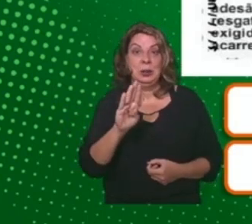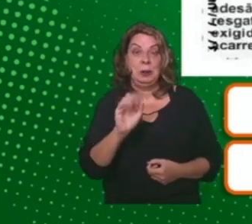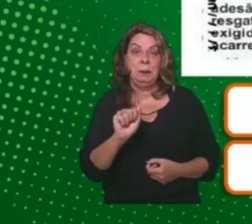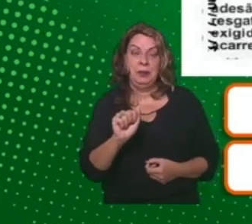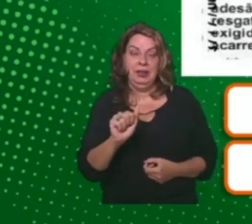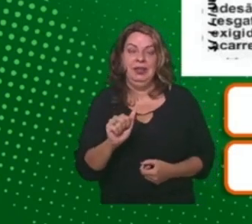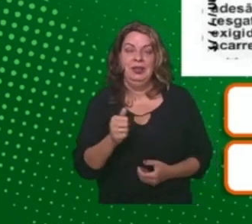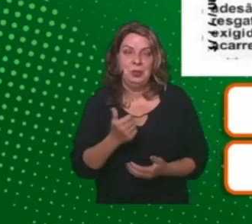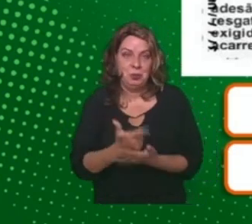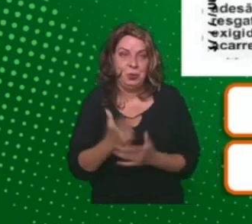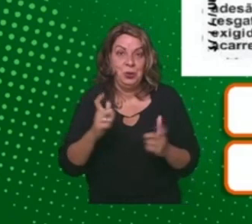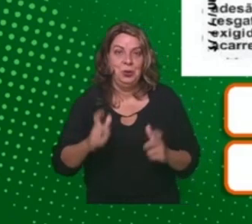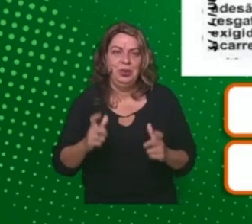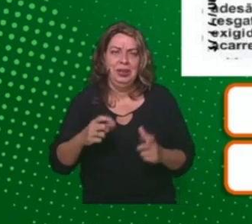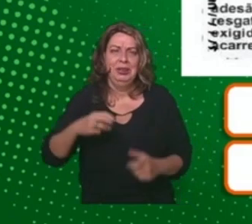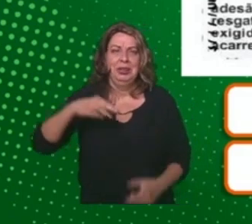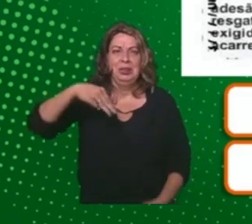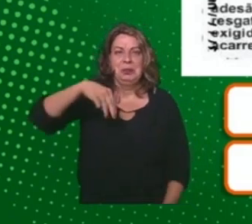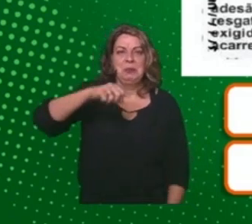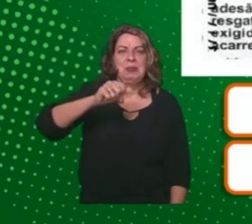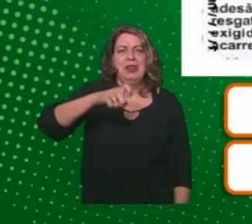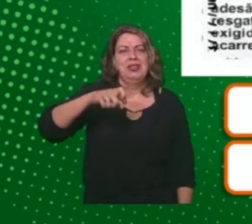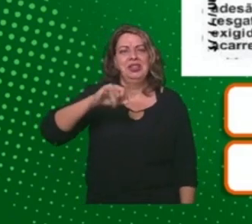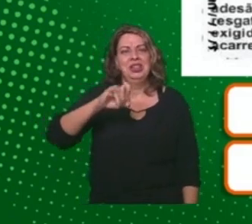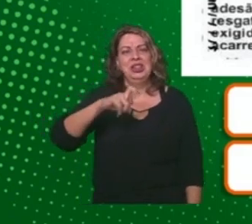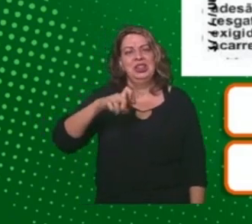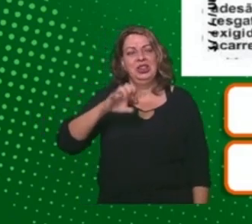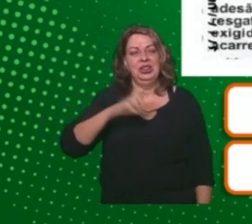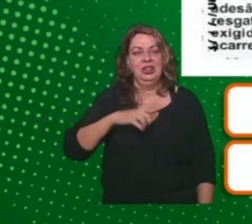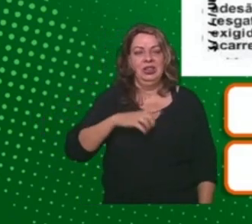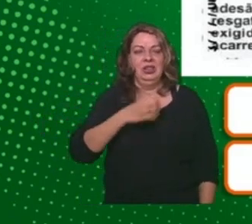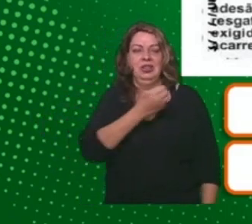tá vendo? E o título aí de Kathleen?